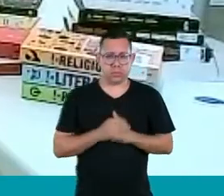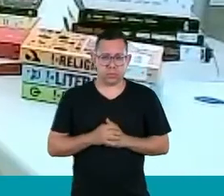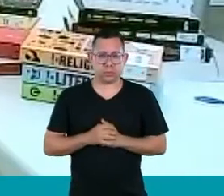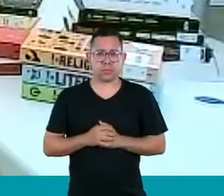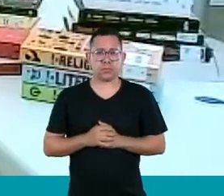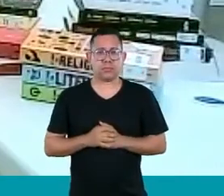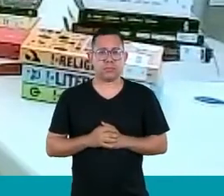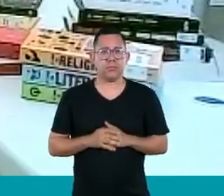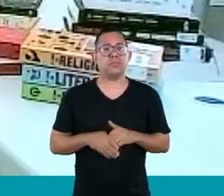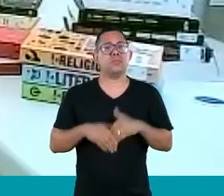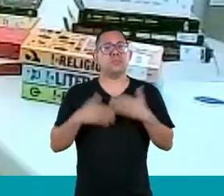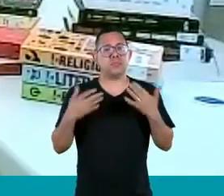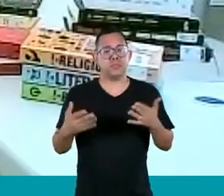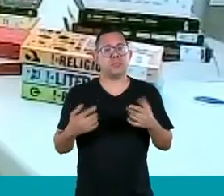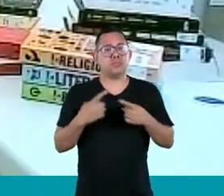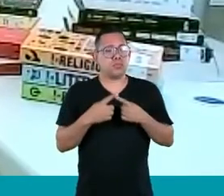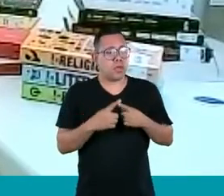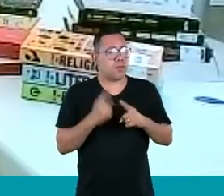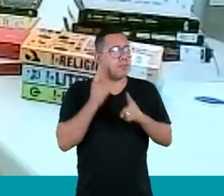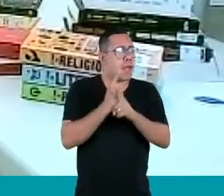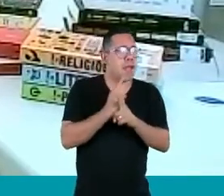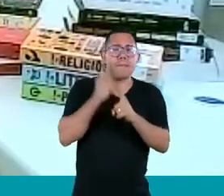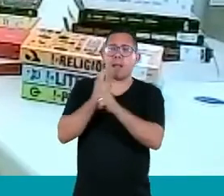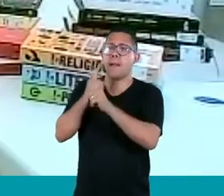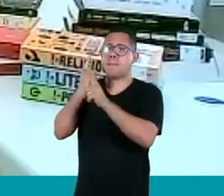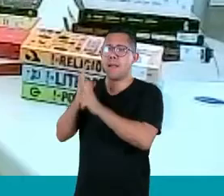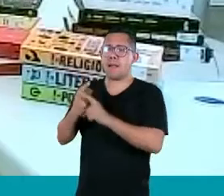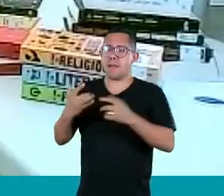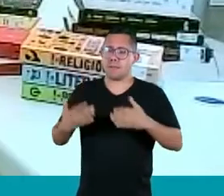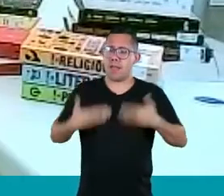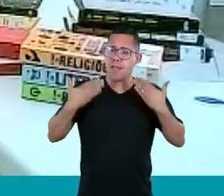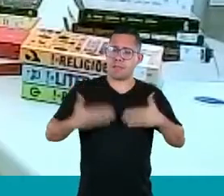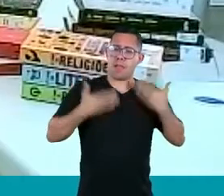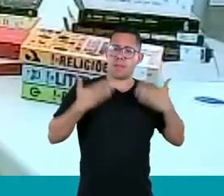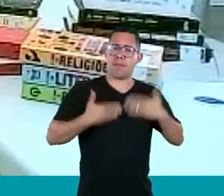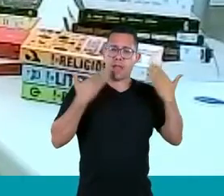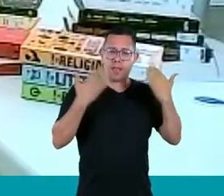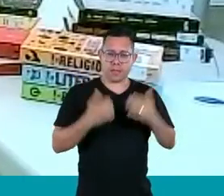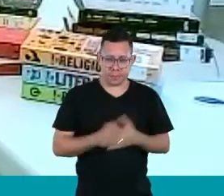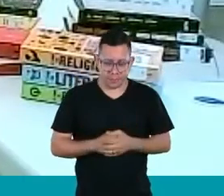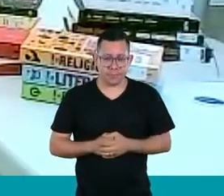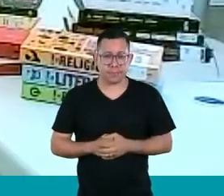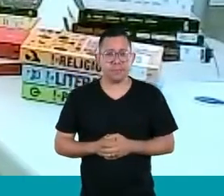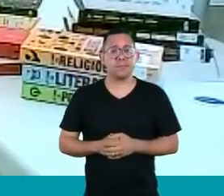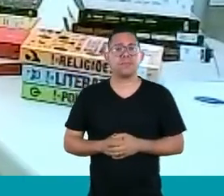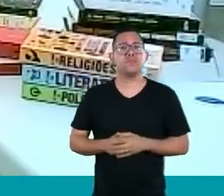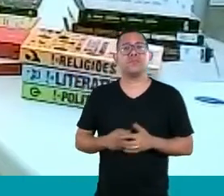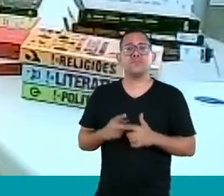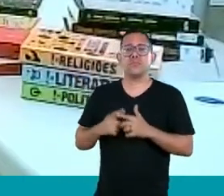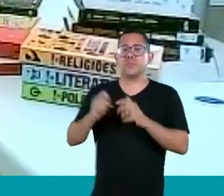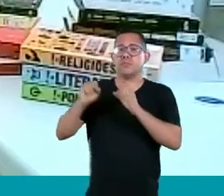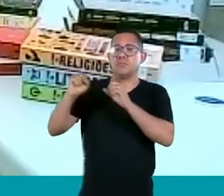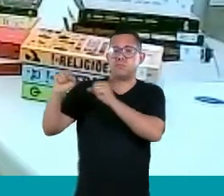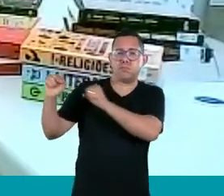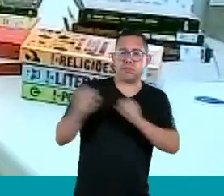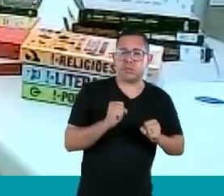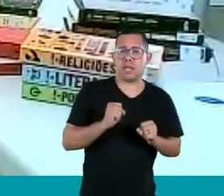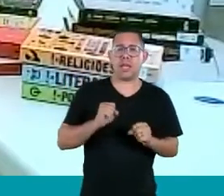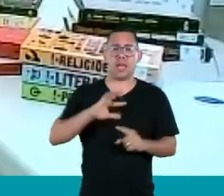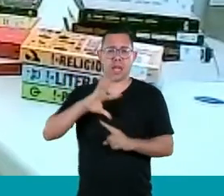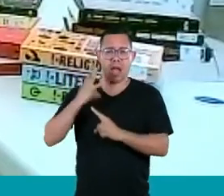pode trazer, da descoberta, e até mesmo do estranhamento que o poder da arte e a cultura